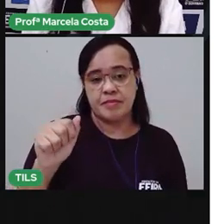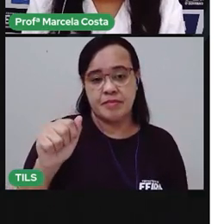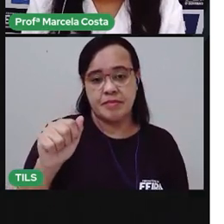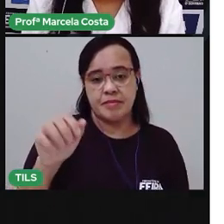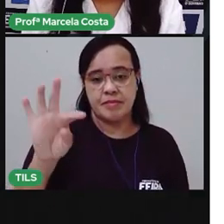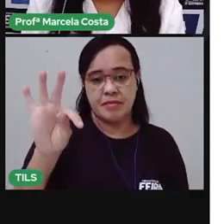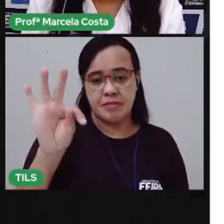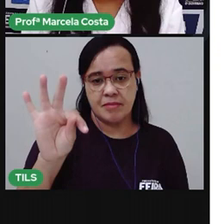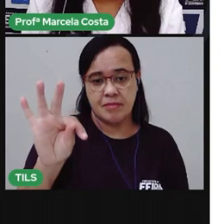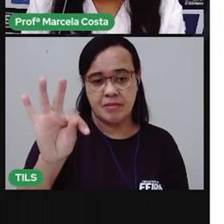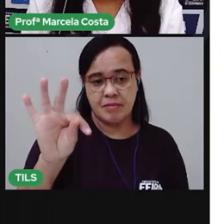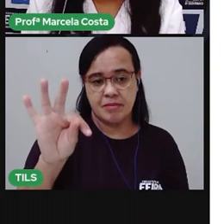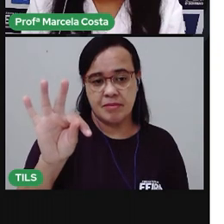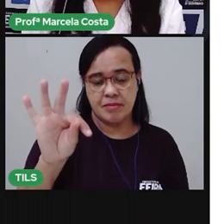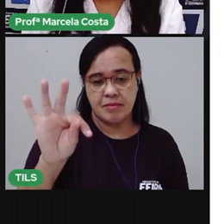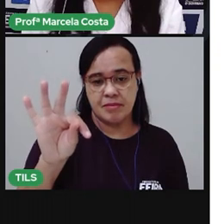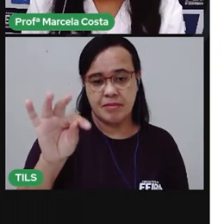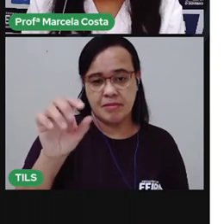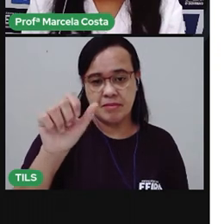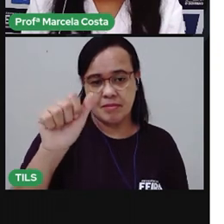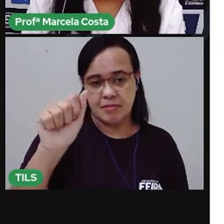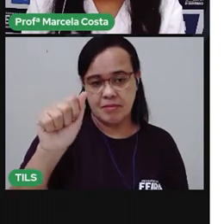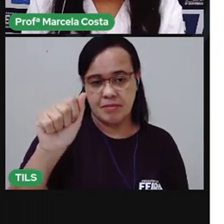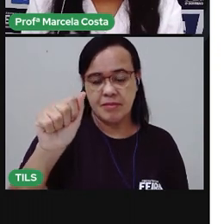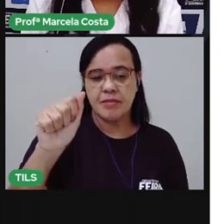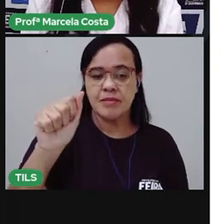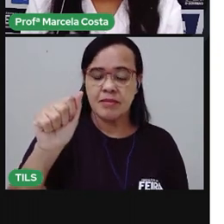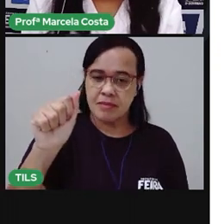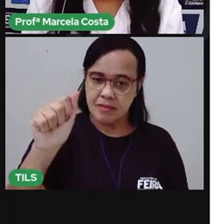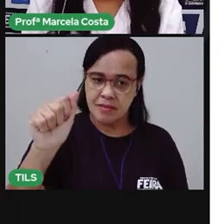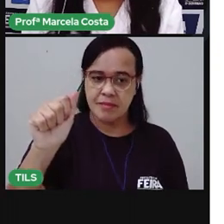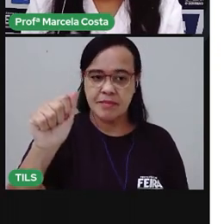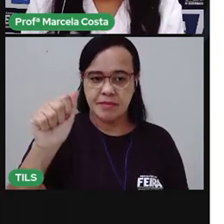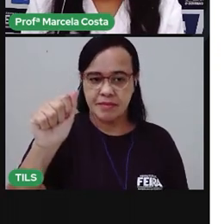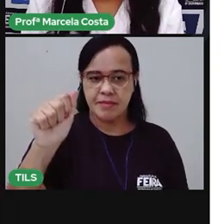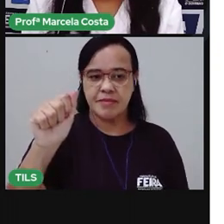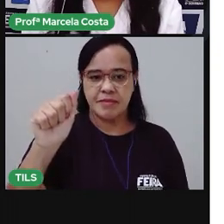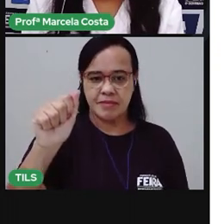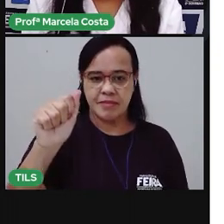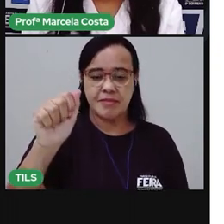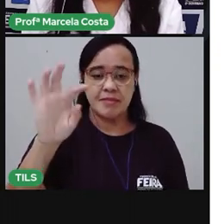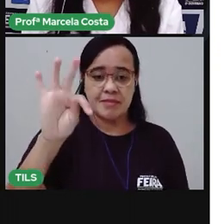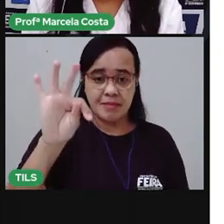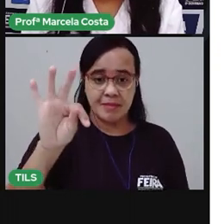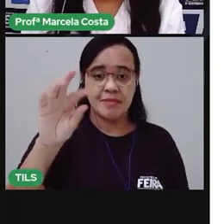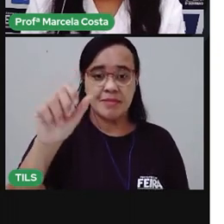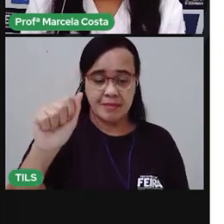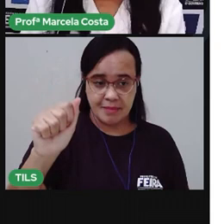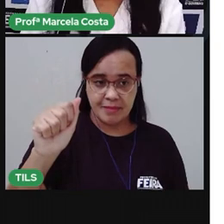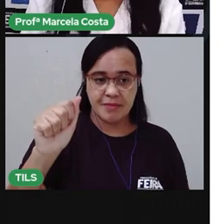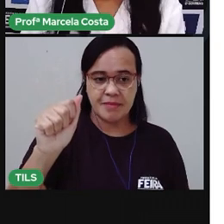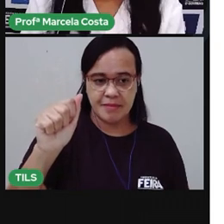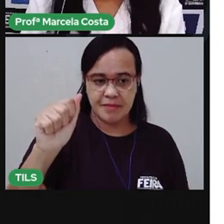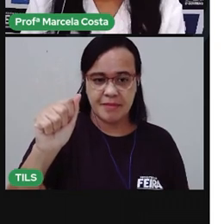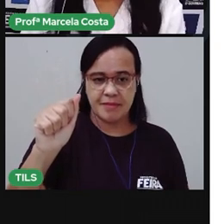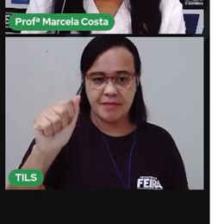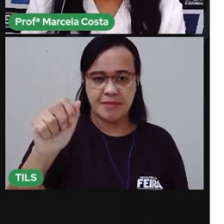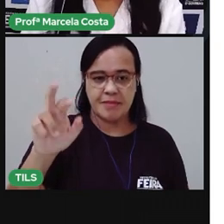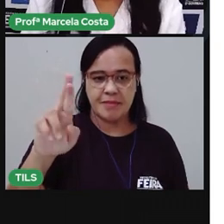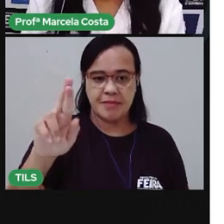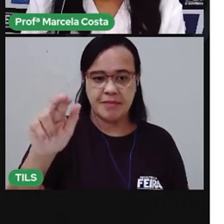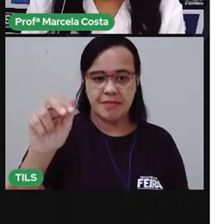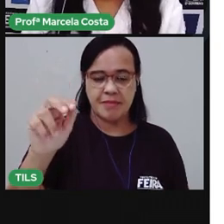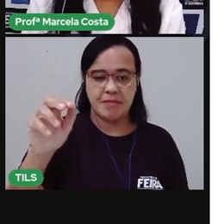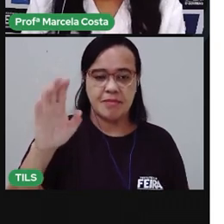pela letra t e a letra A o tá a